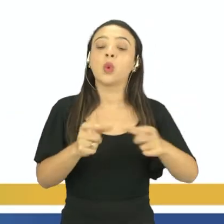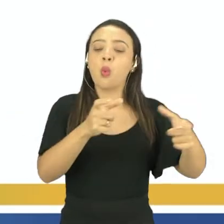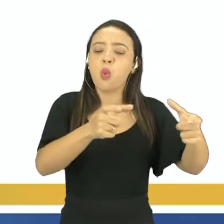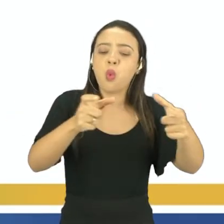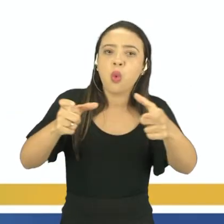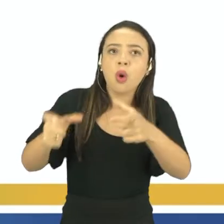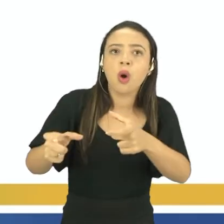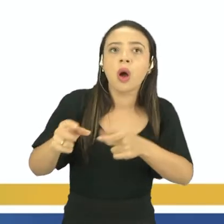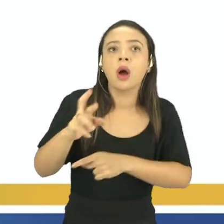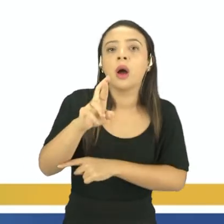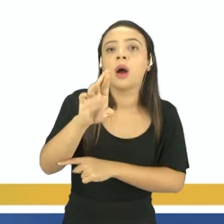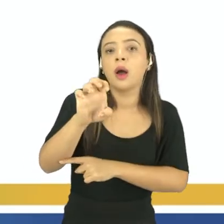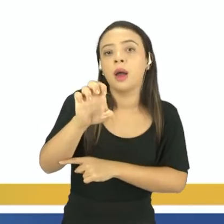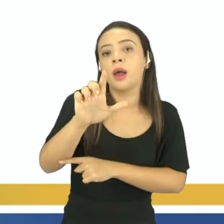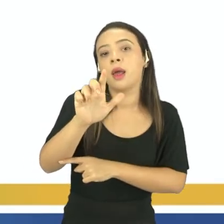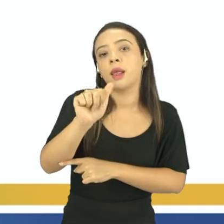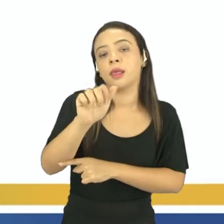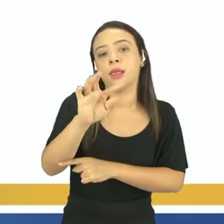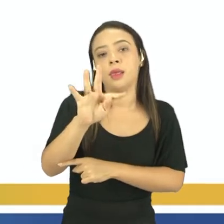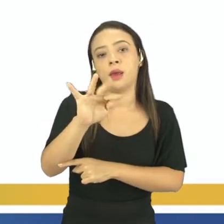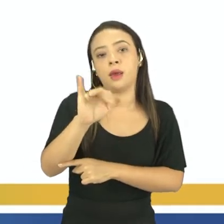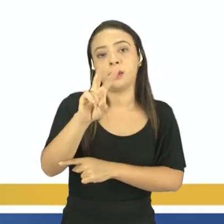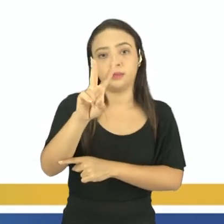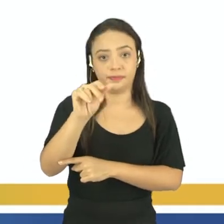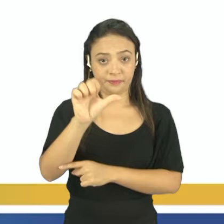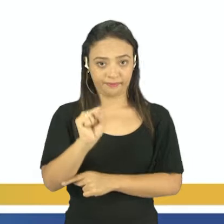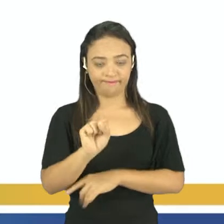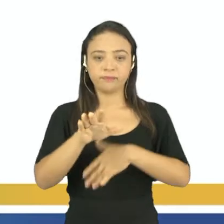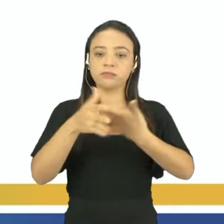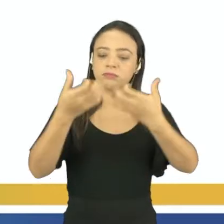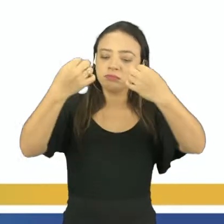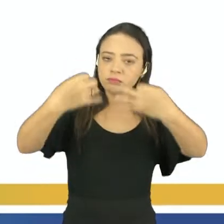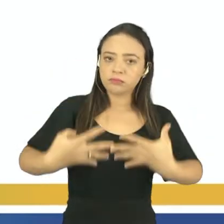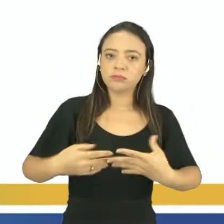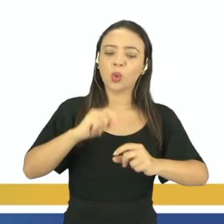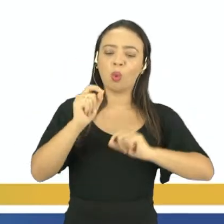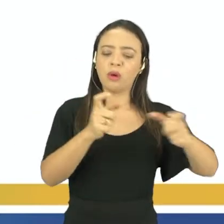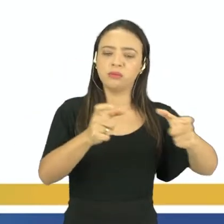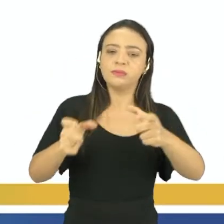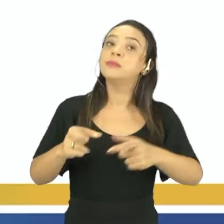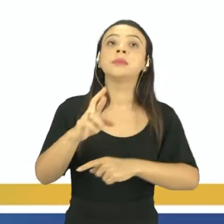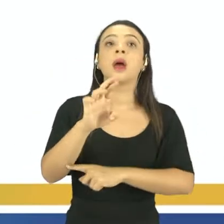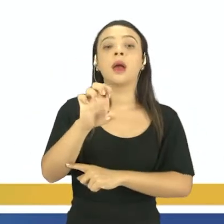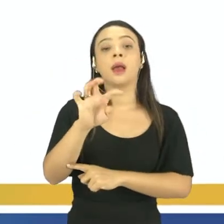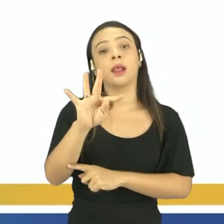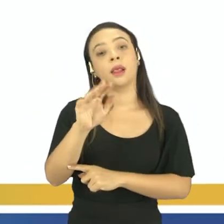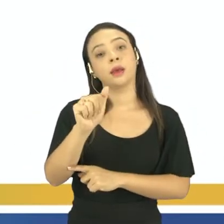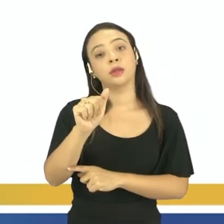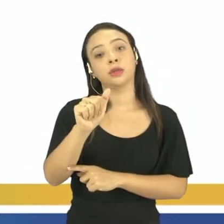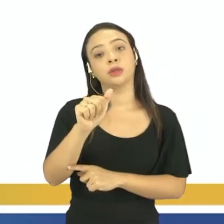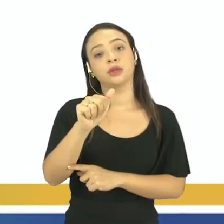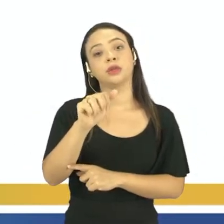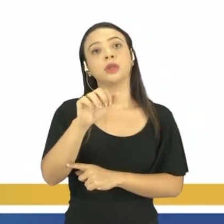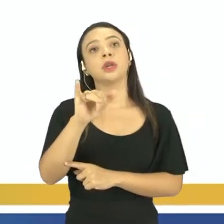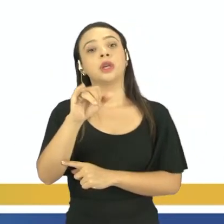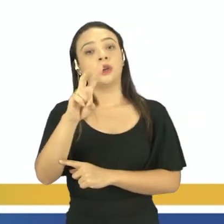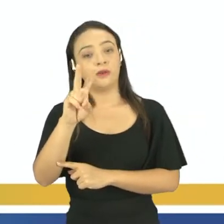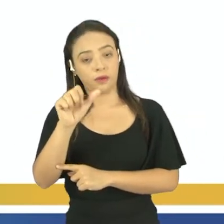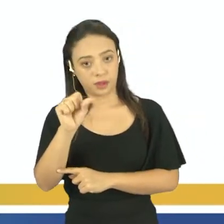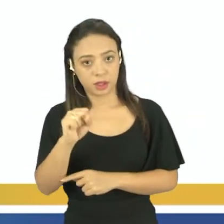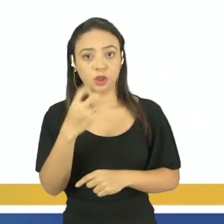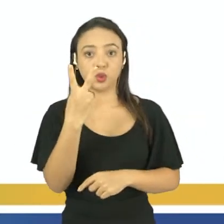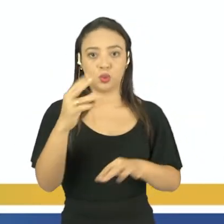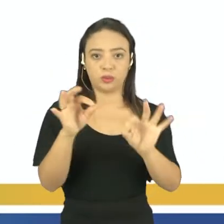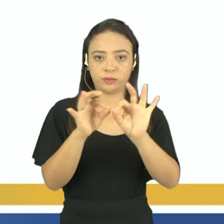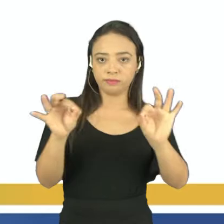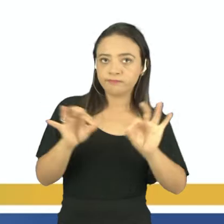posições relativas. Então, vamos falar sobre essas posições relativas entre duas retas. As posições